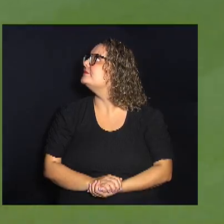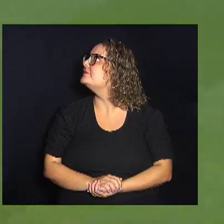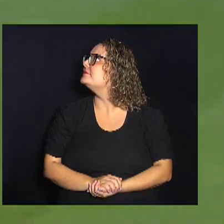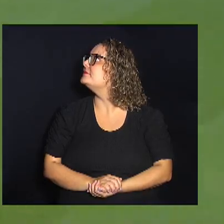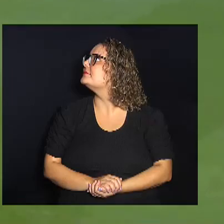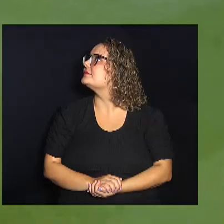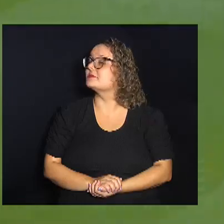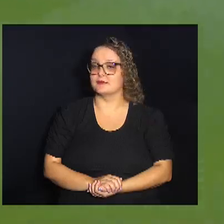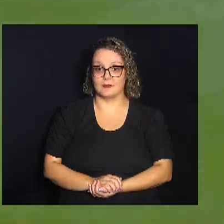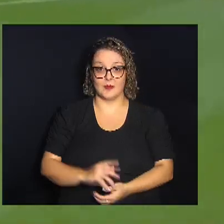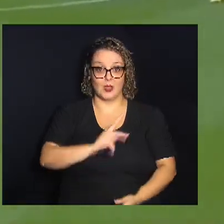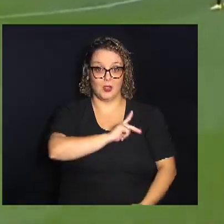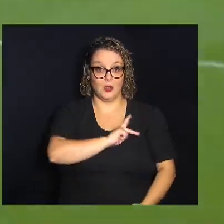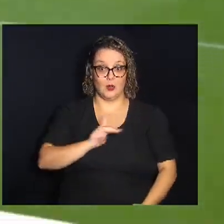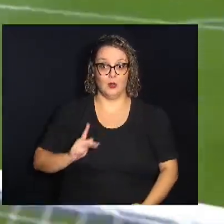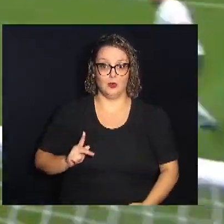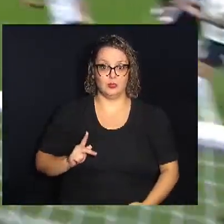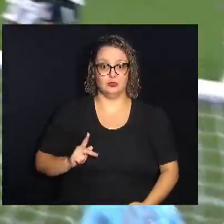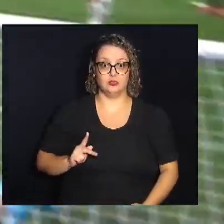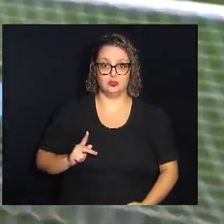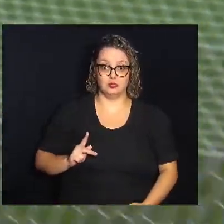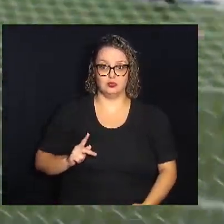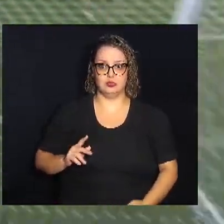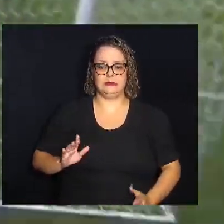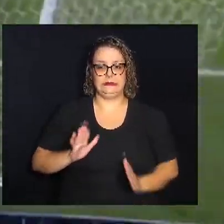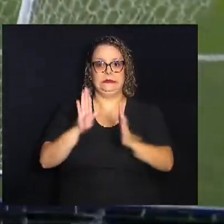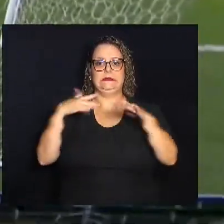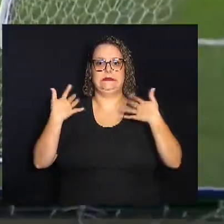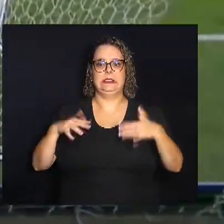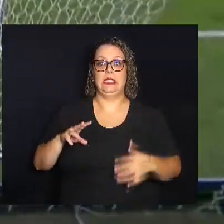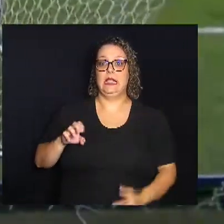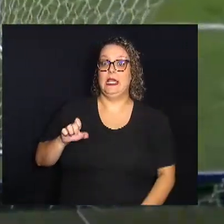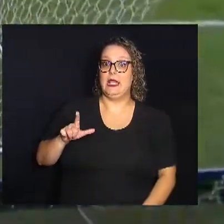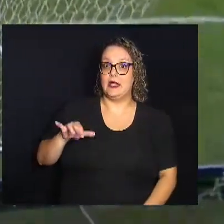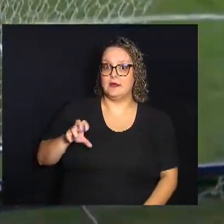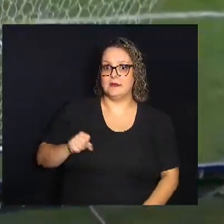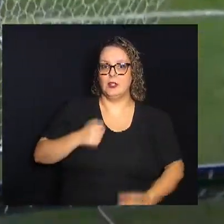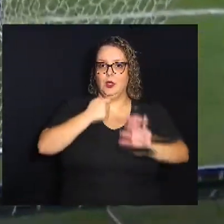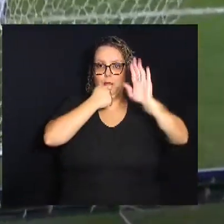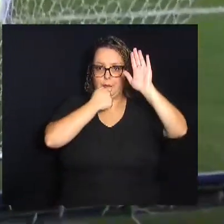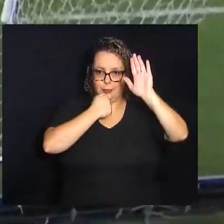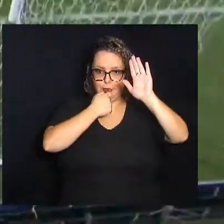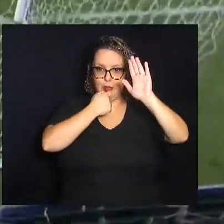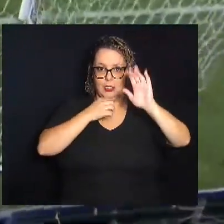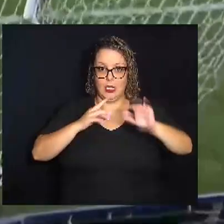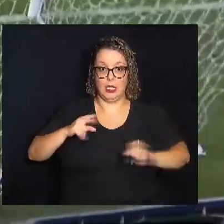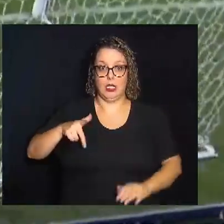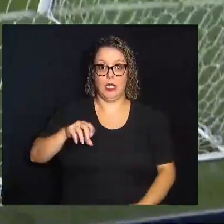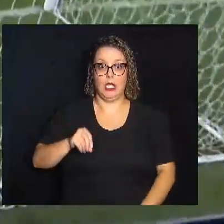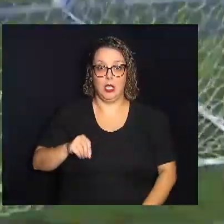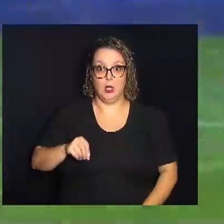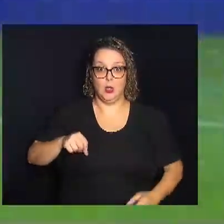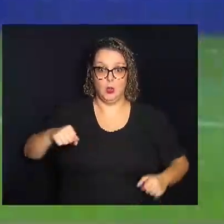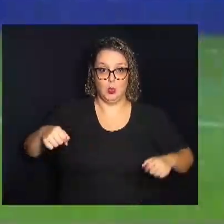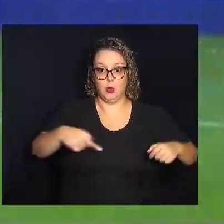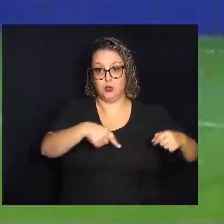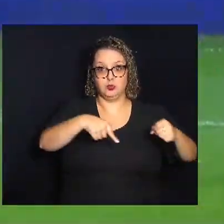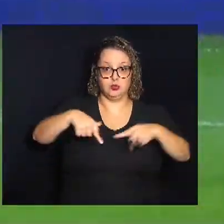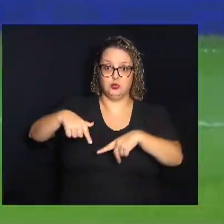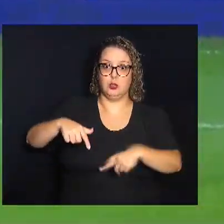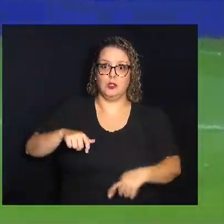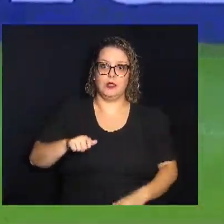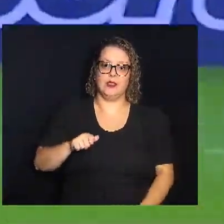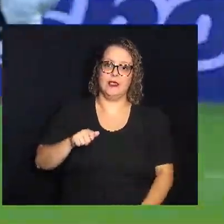A Ponte Preta aprontou logo de cara, Elvis cobrou falta, Carlos Miguel deu rebote, Iago